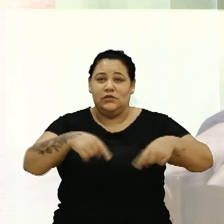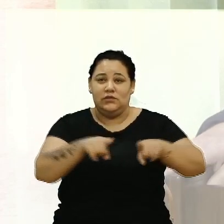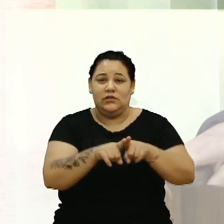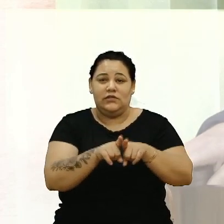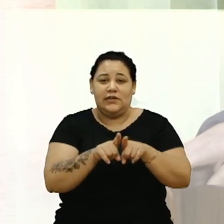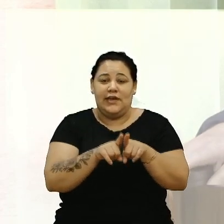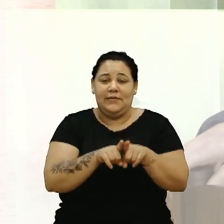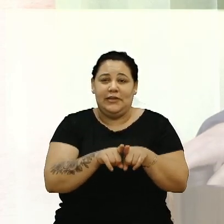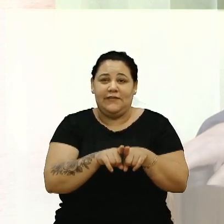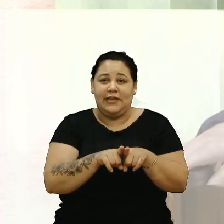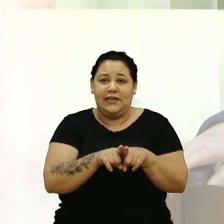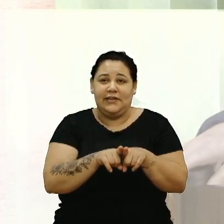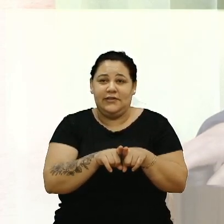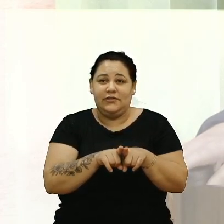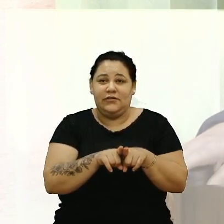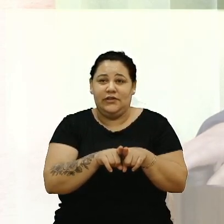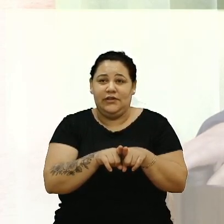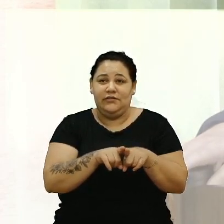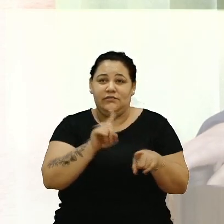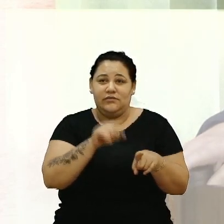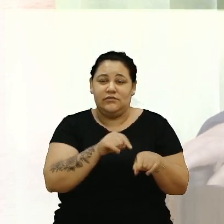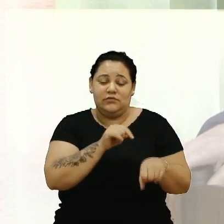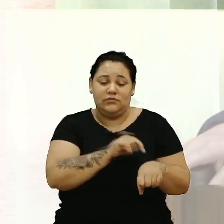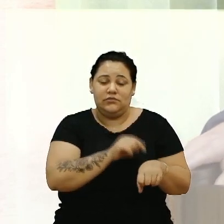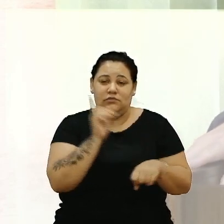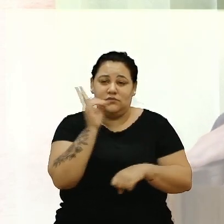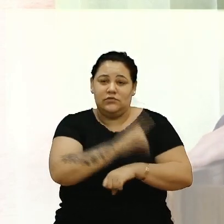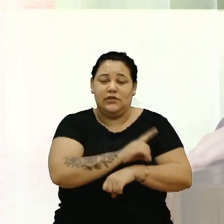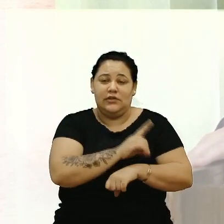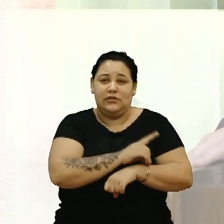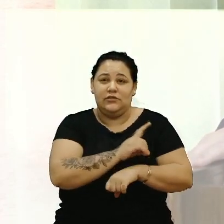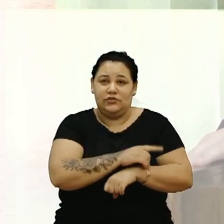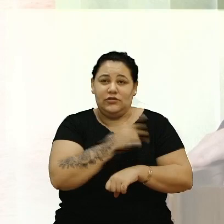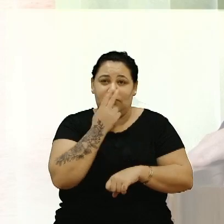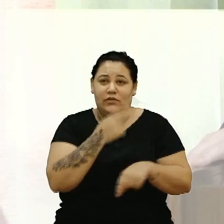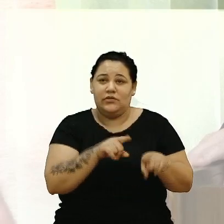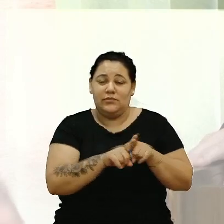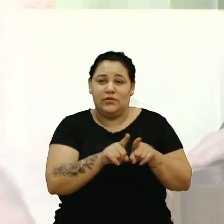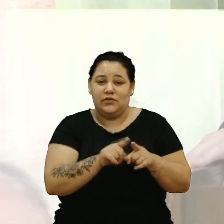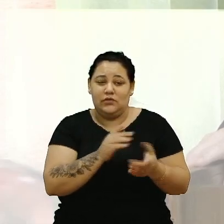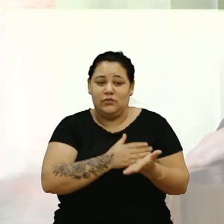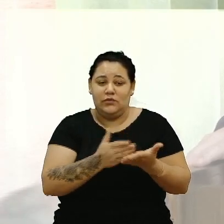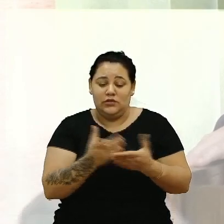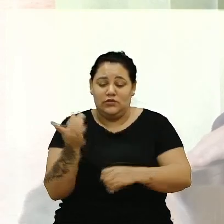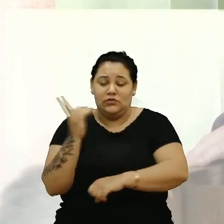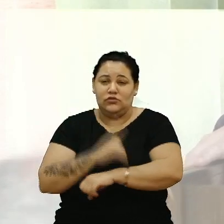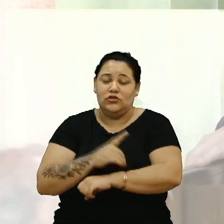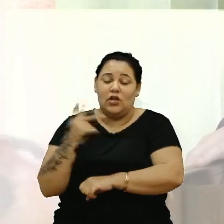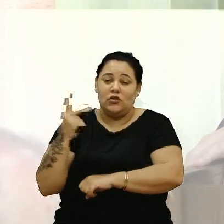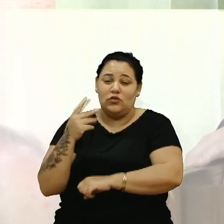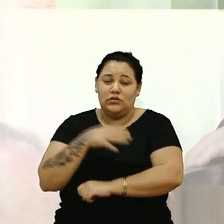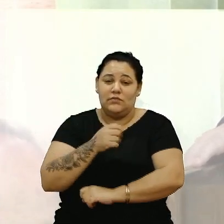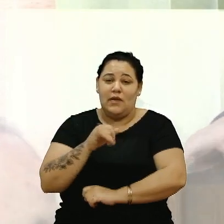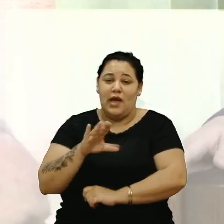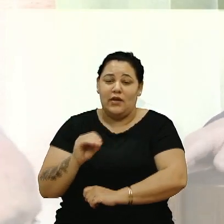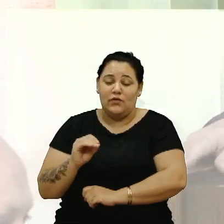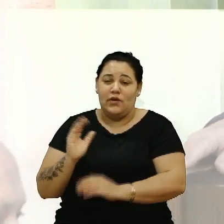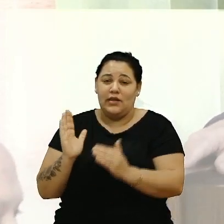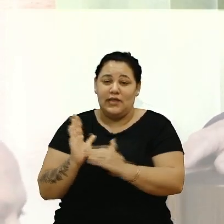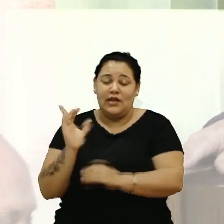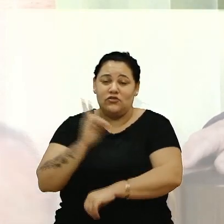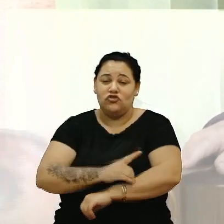1941, e no mesmo dia, inclusive. No mesmo dia, começando no dia 2 de maio até o dia 8 de maio. Então,